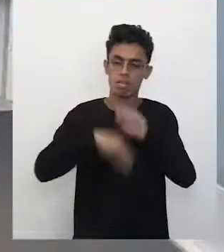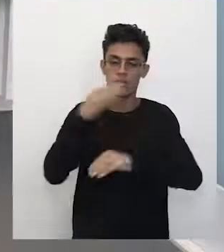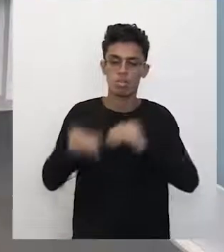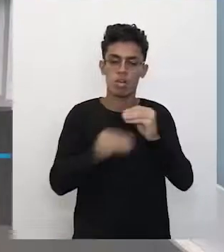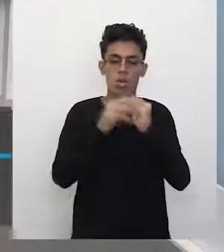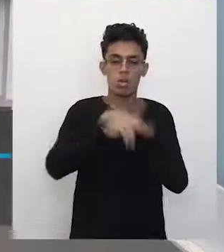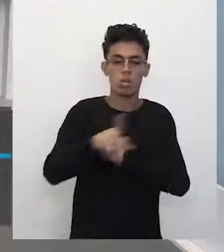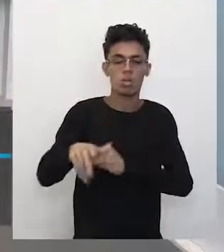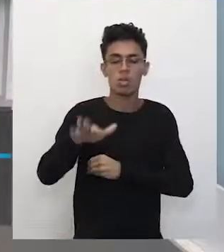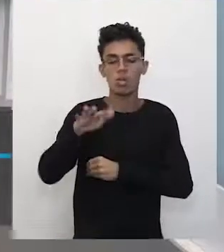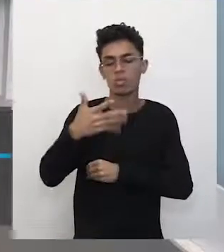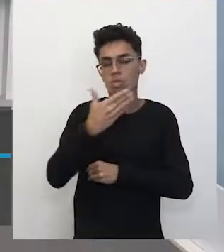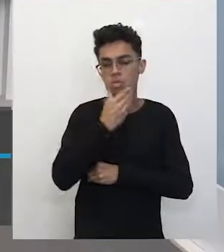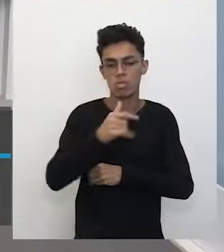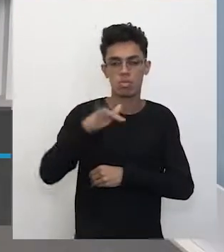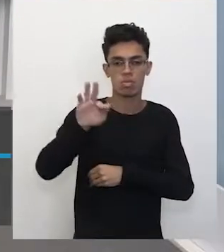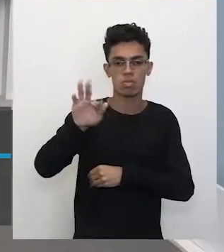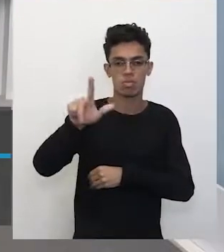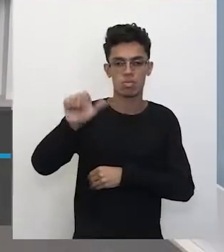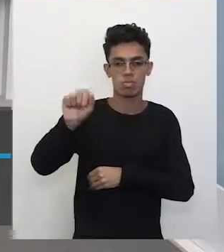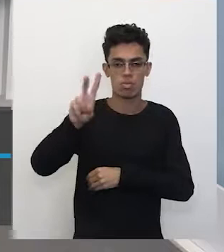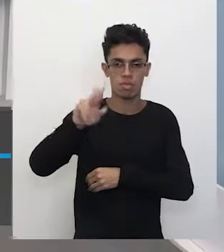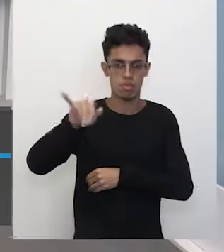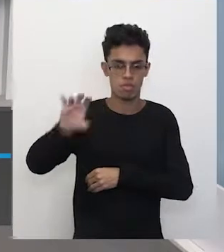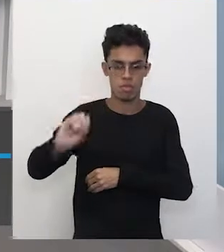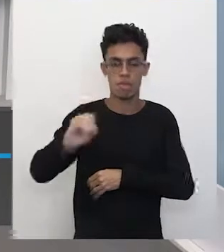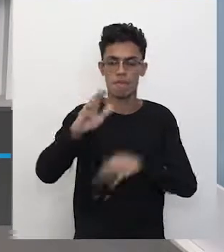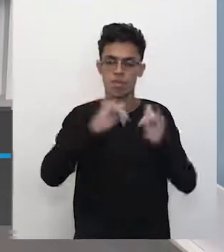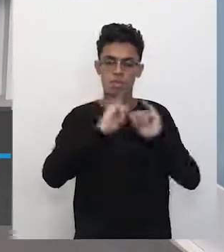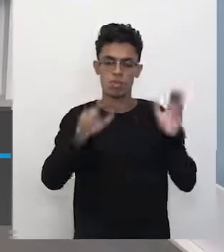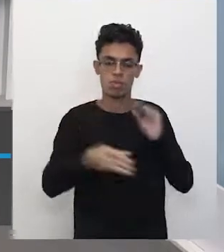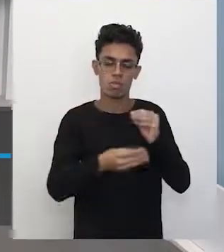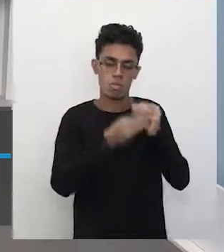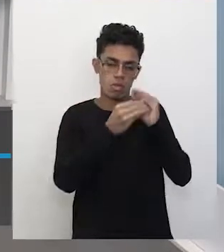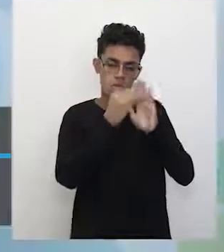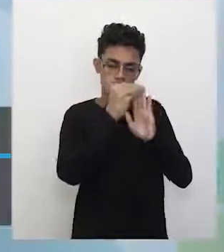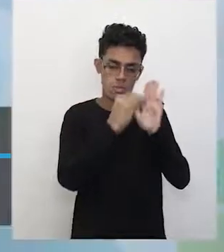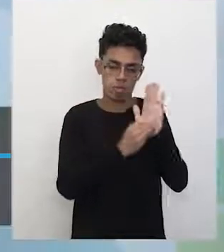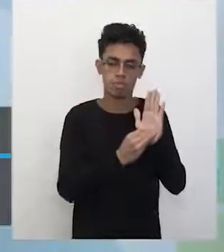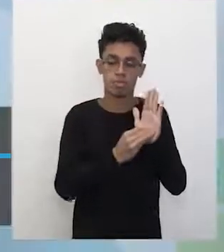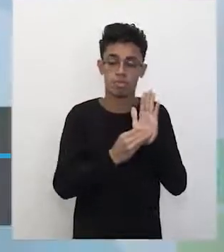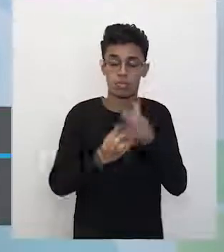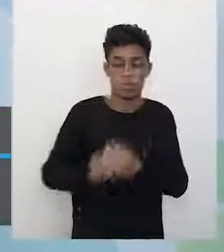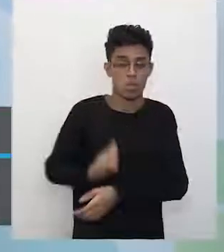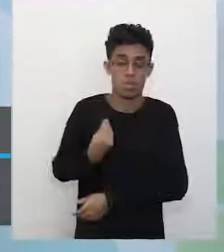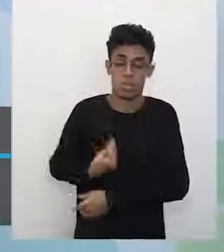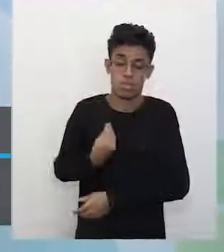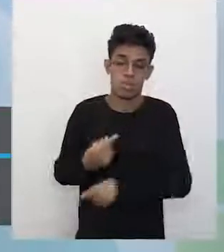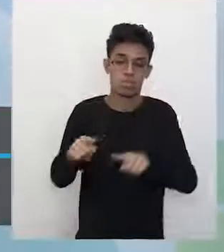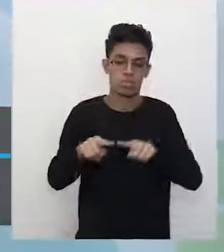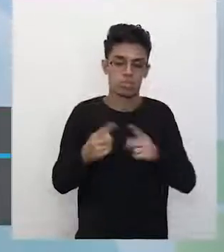professor Flávio colocou uma observação que eu acho que ilustra bem isso aí, né? Não é a nossa realidade aqui,